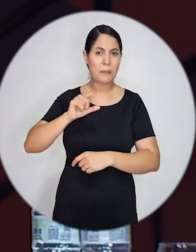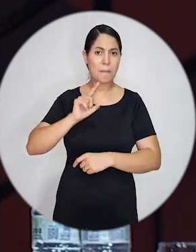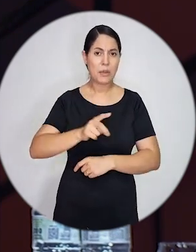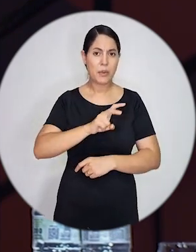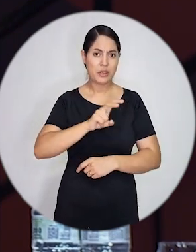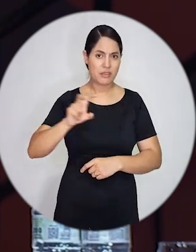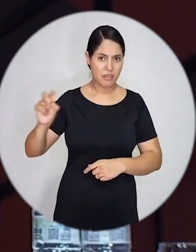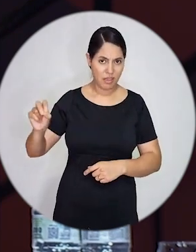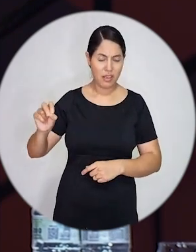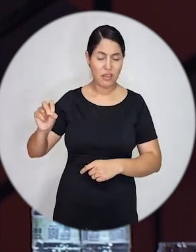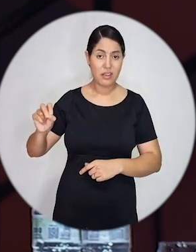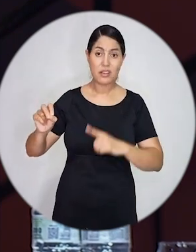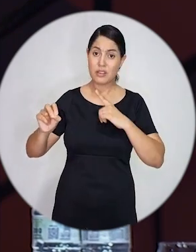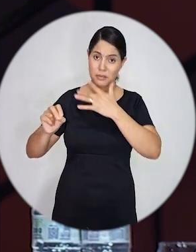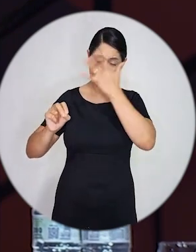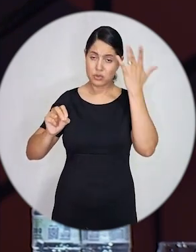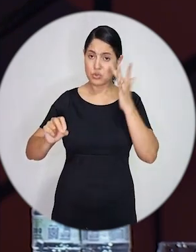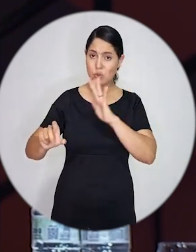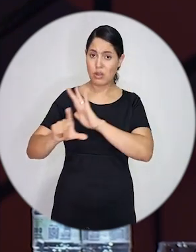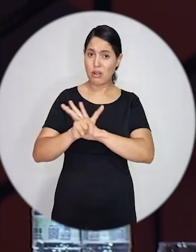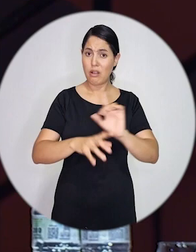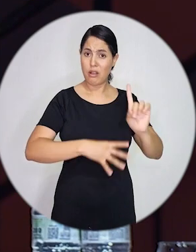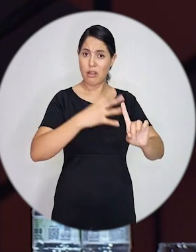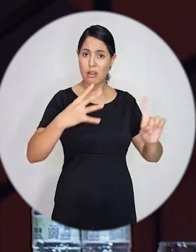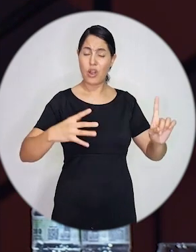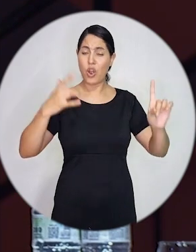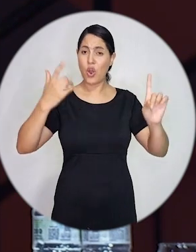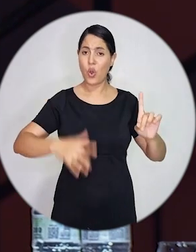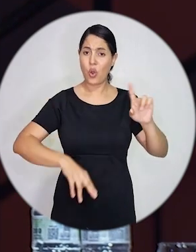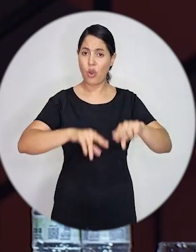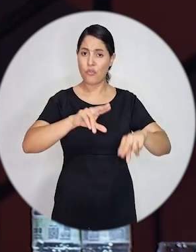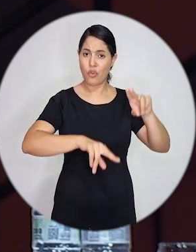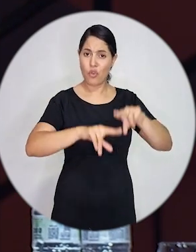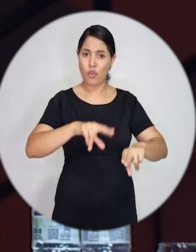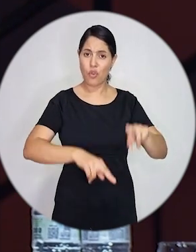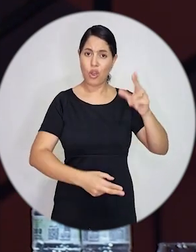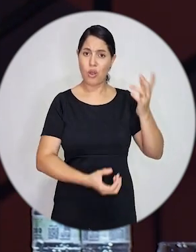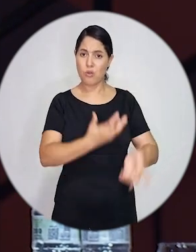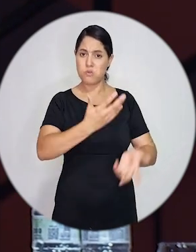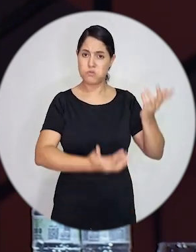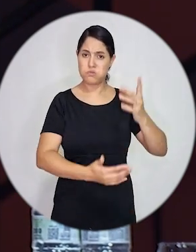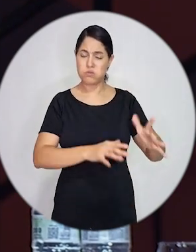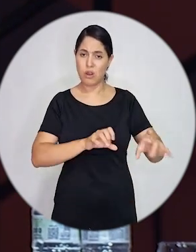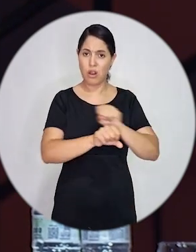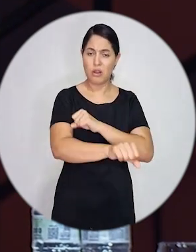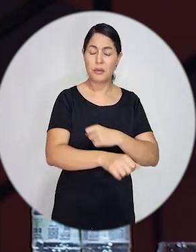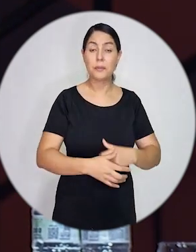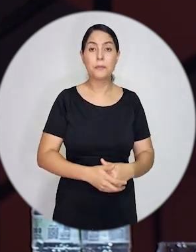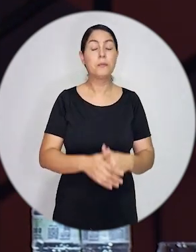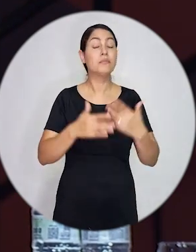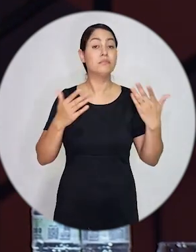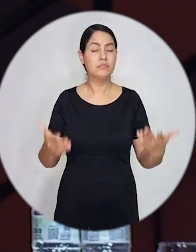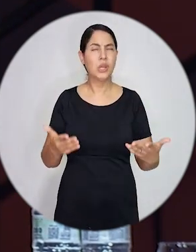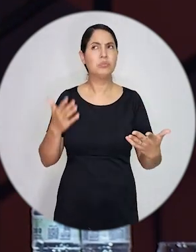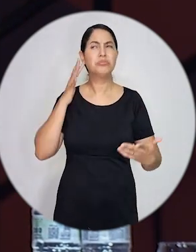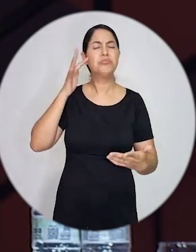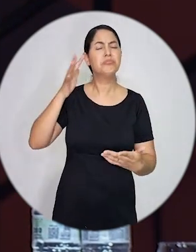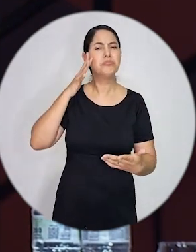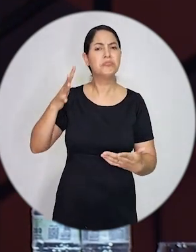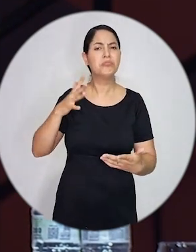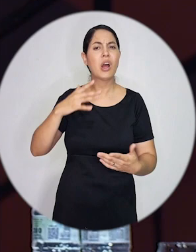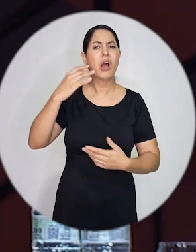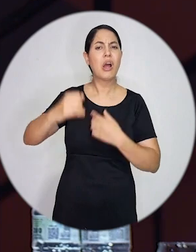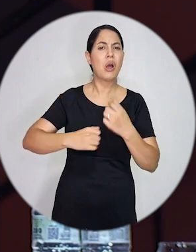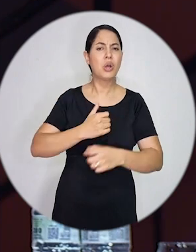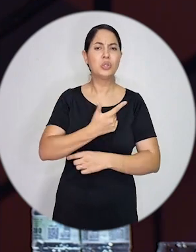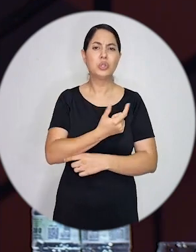isso, porque lá em 1500 a gente tinha uma lei que condenava pessoas LGBTs à pena de morte na fogueira. Eu tenho certeza que o legislador daquela época não pensou,